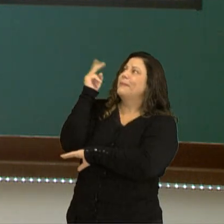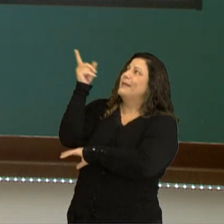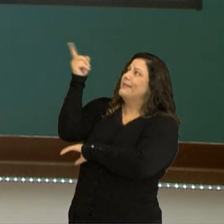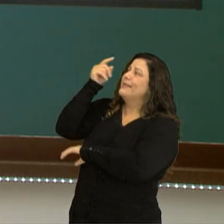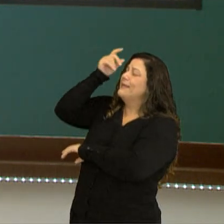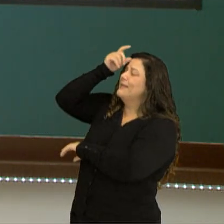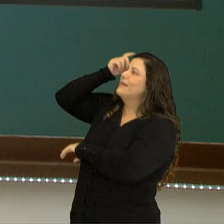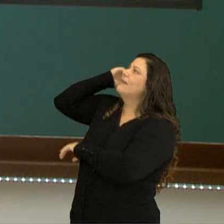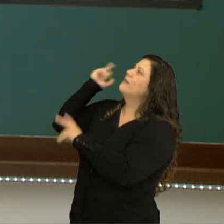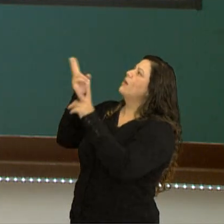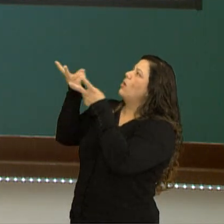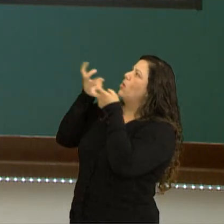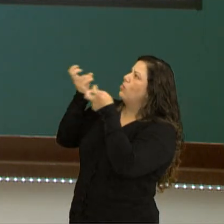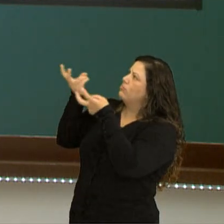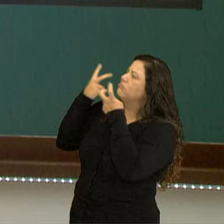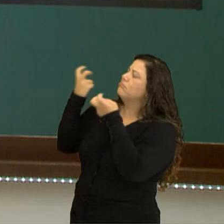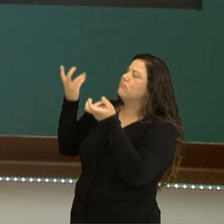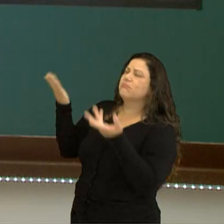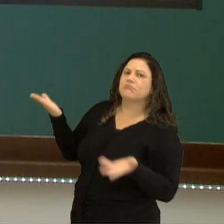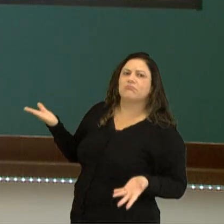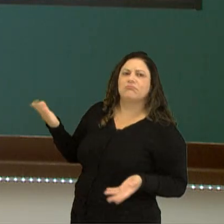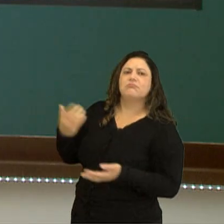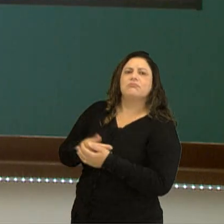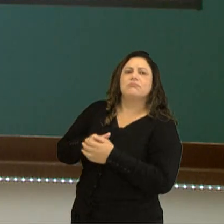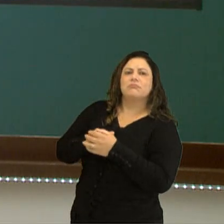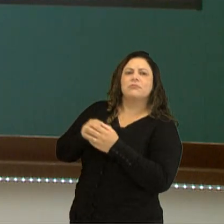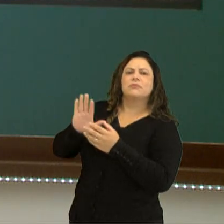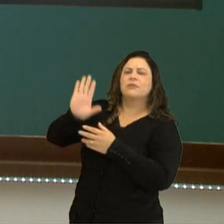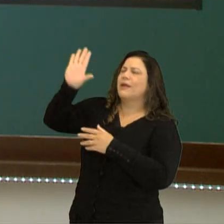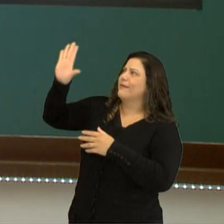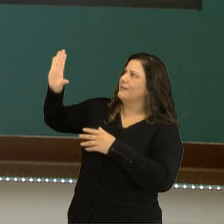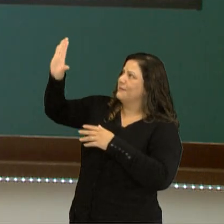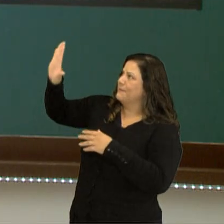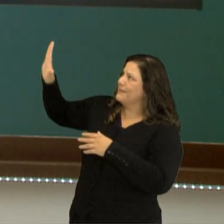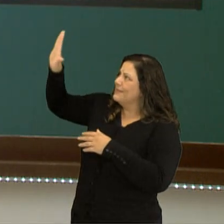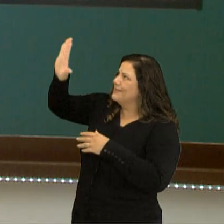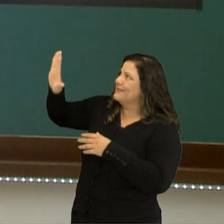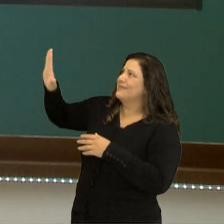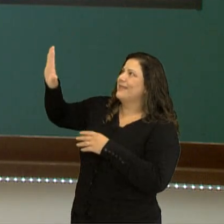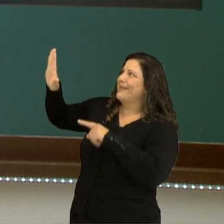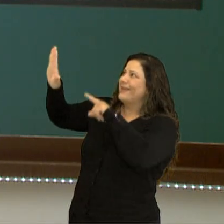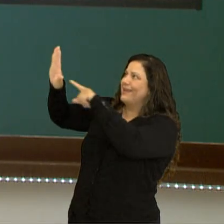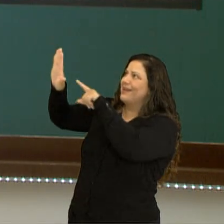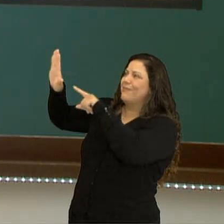observa, parece que ao passar a mão você vai sentir ela,